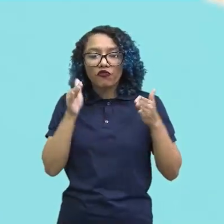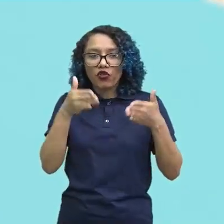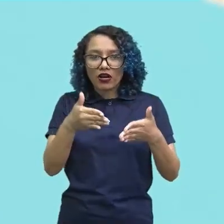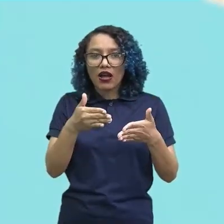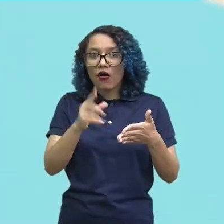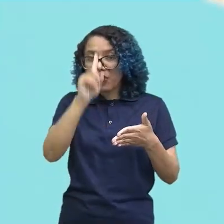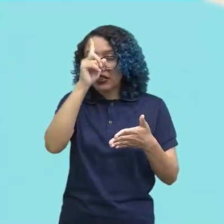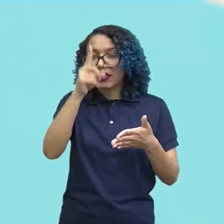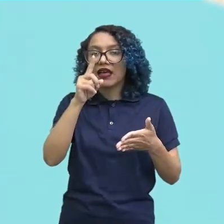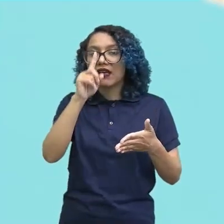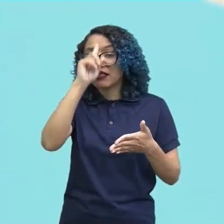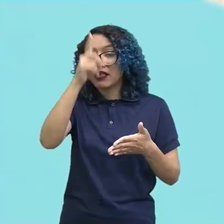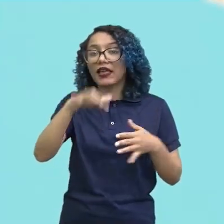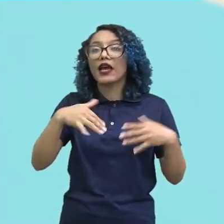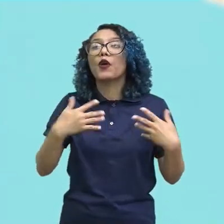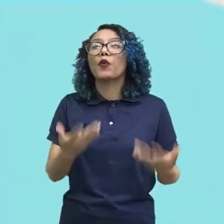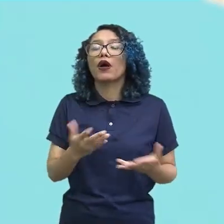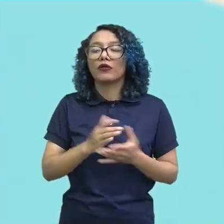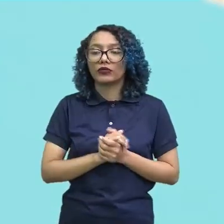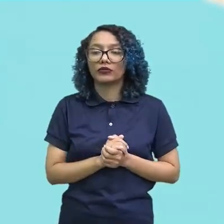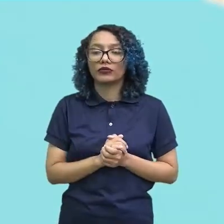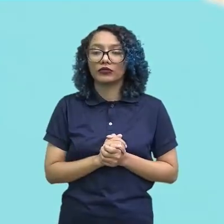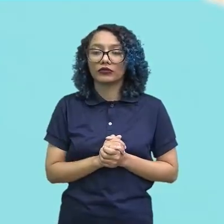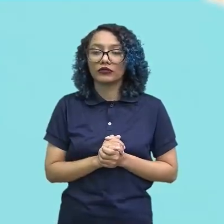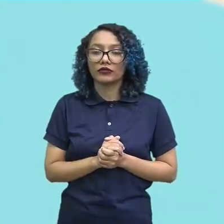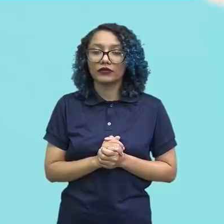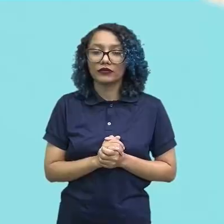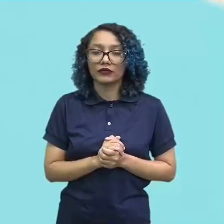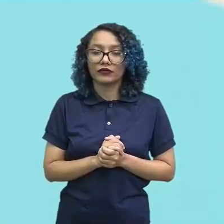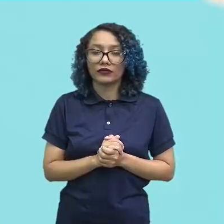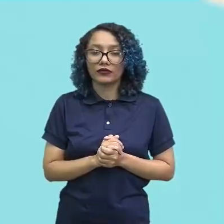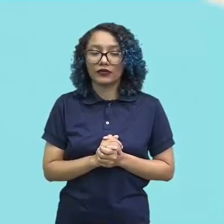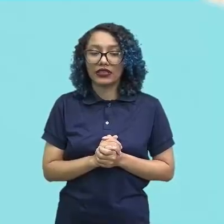que ideia é essa que nós temos nesse enunciado? Percebam que tenho